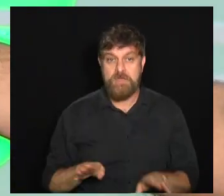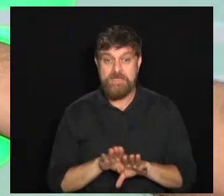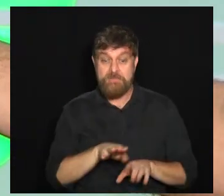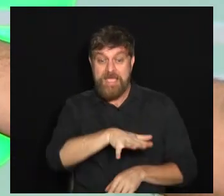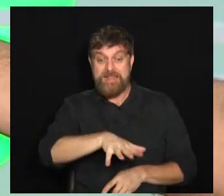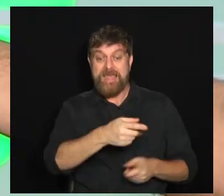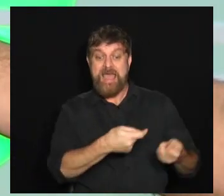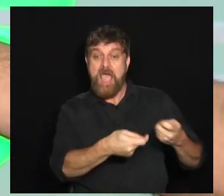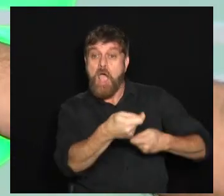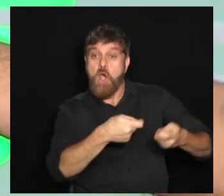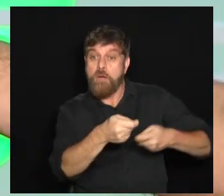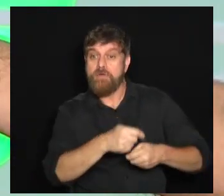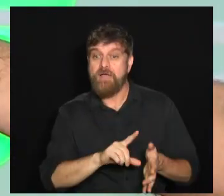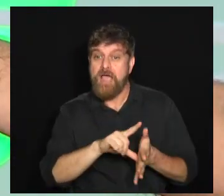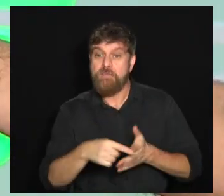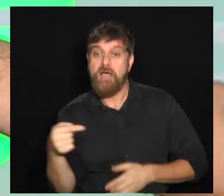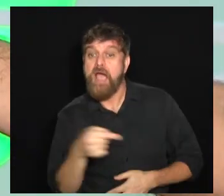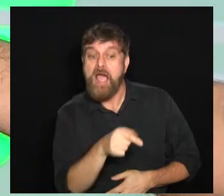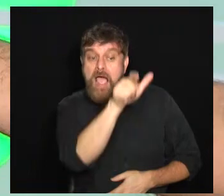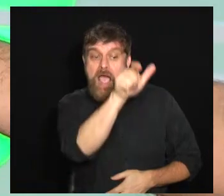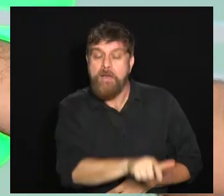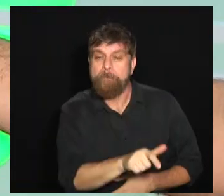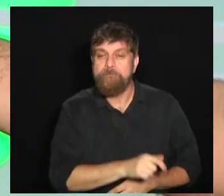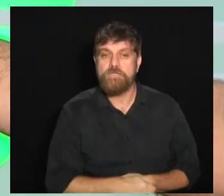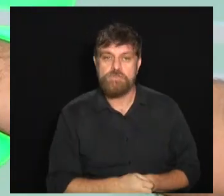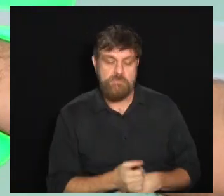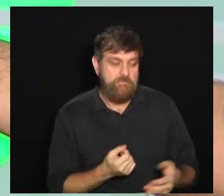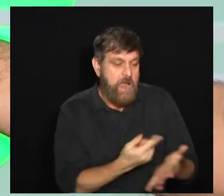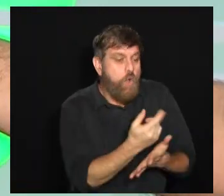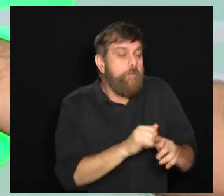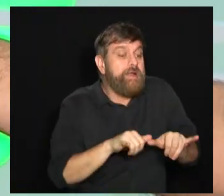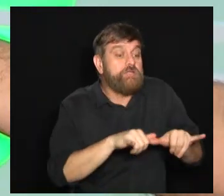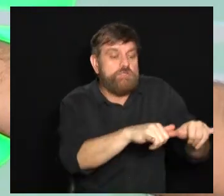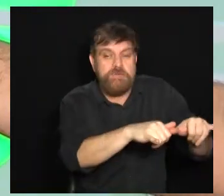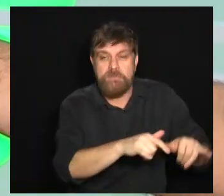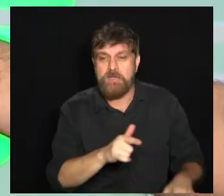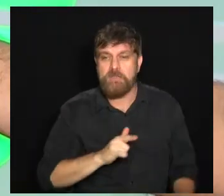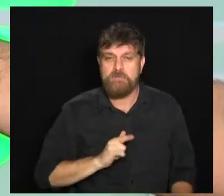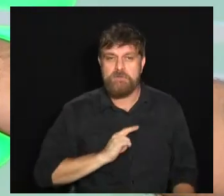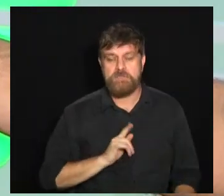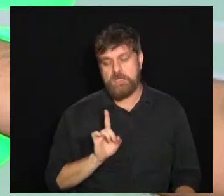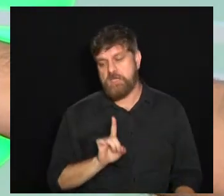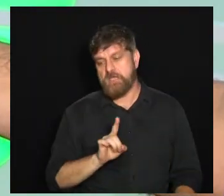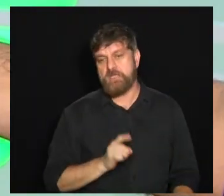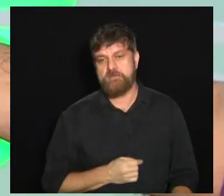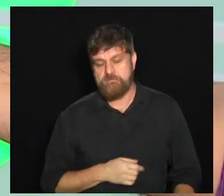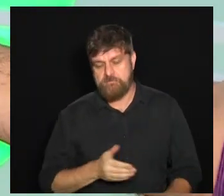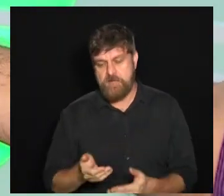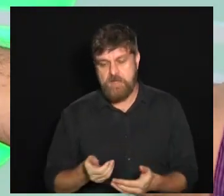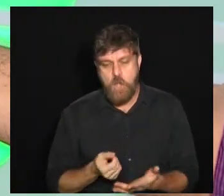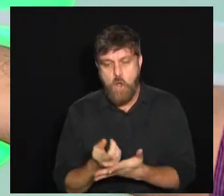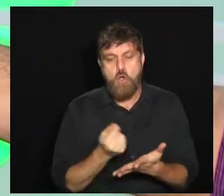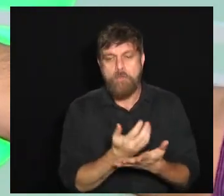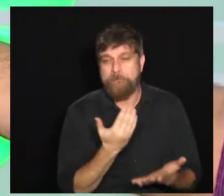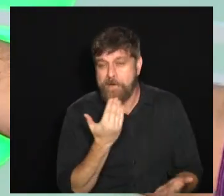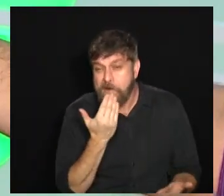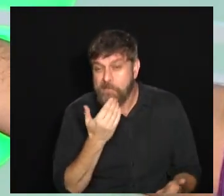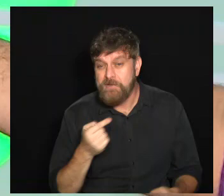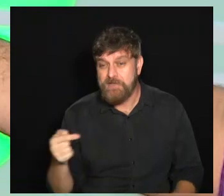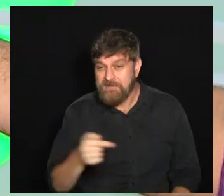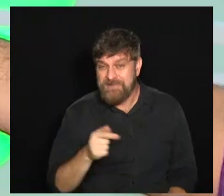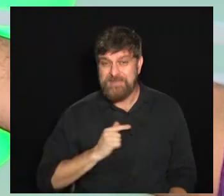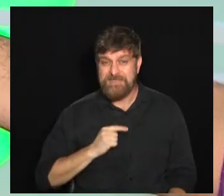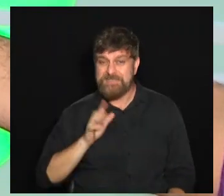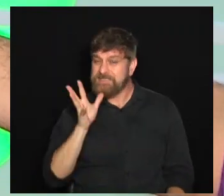né, na pessoa depois, lá no emprego, onde que ele vai comprar no supermercado, ele vai fazer o varejão, vai fazer a feira, né? Isso